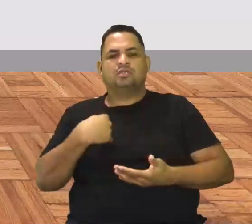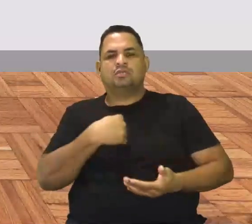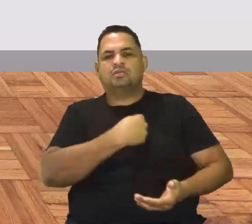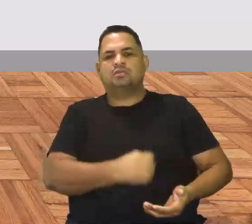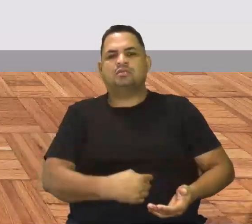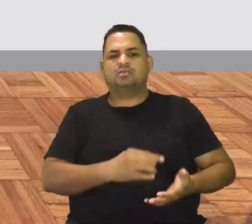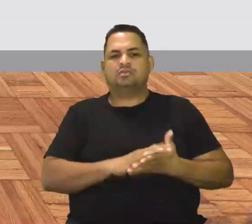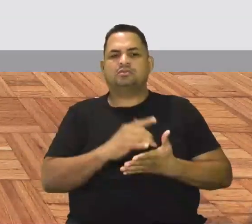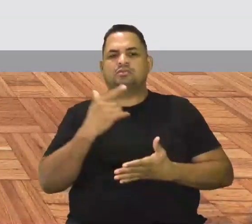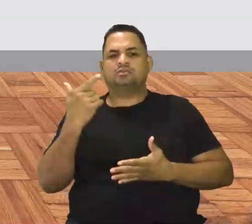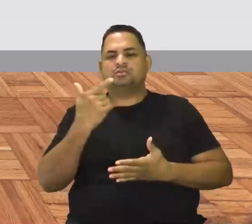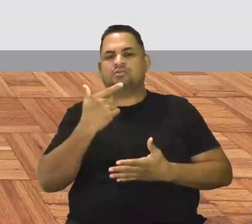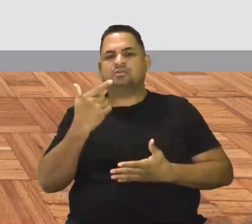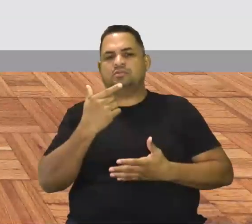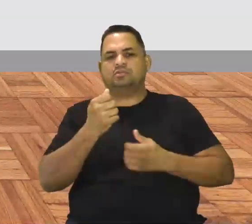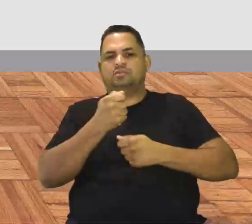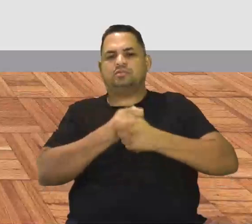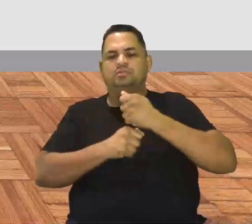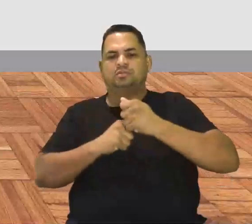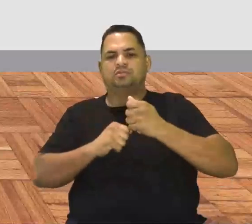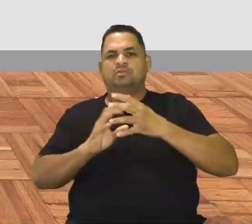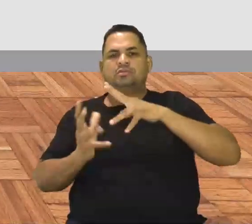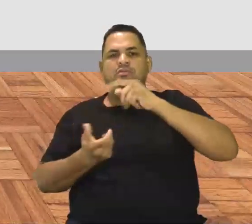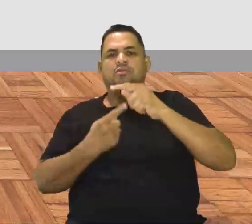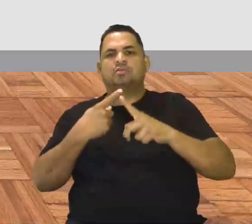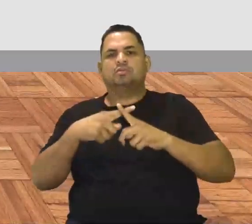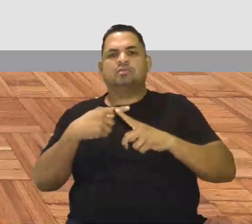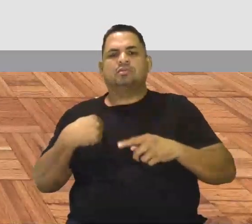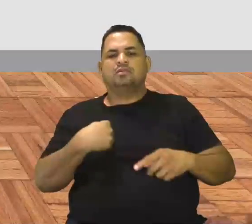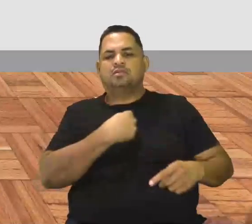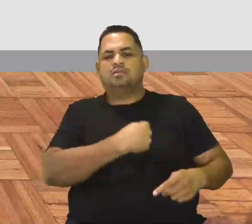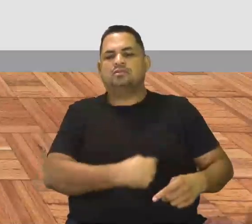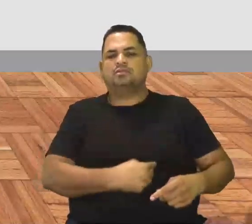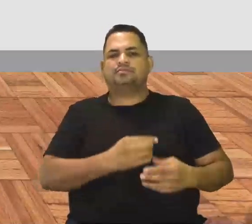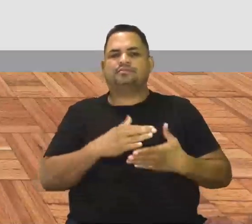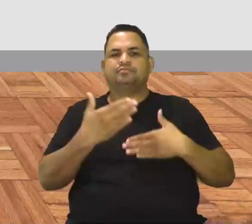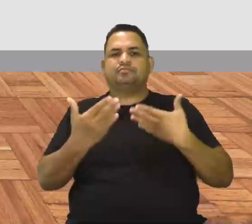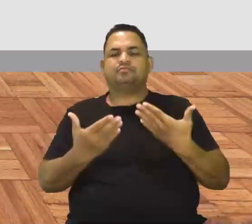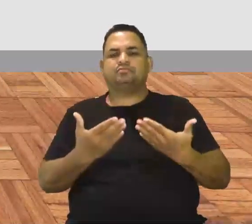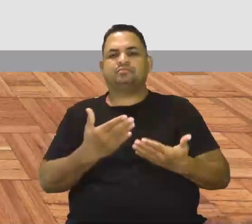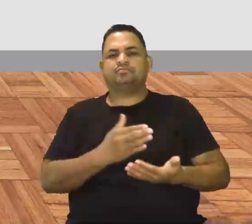bom tempo como segunda economia do mundo. Mas porque a China vai ser uma coisa